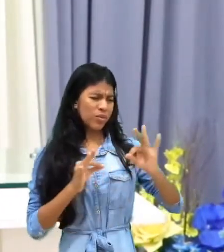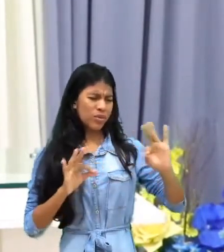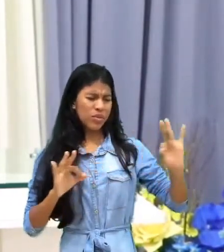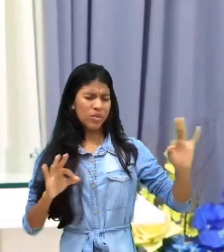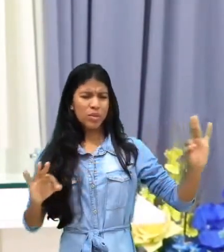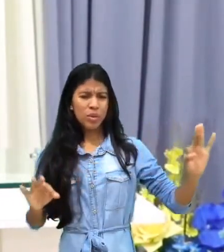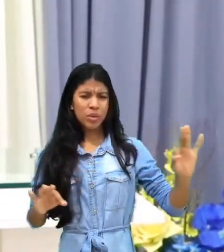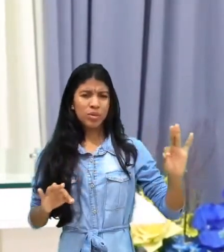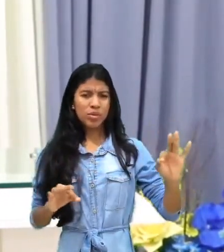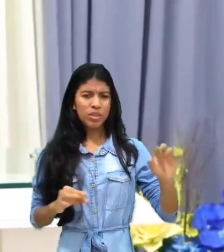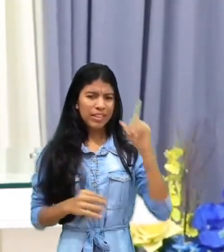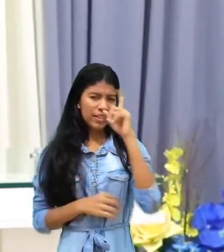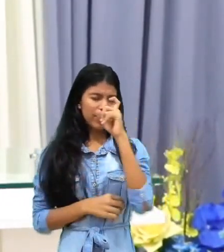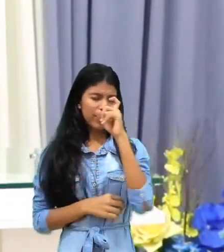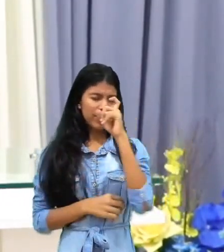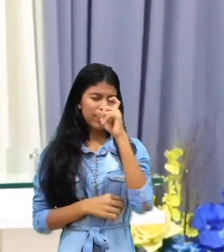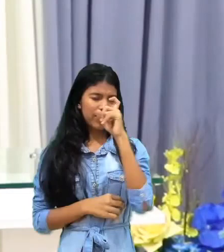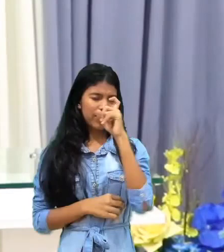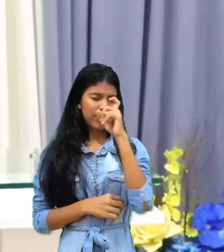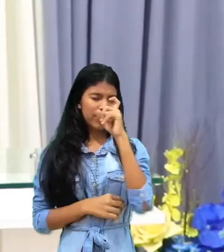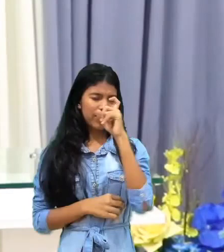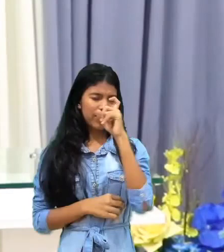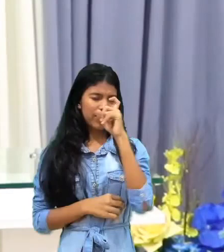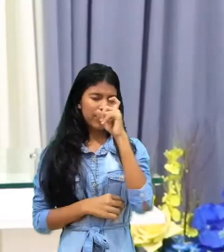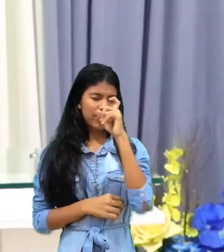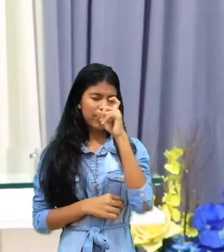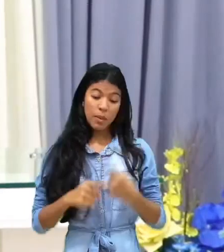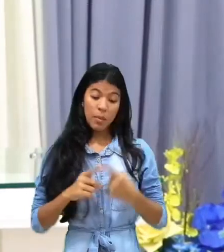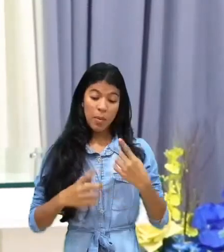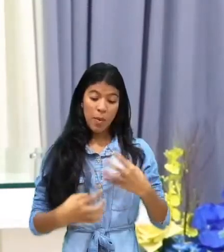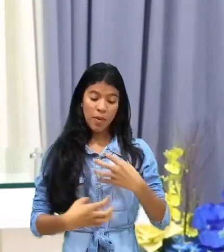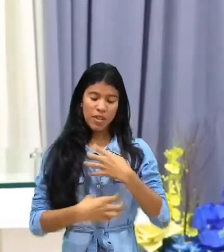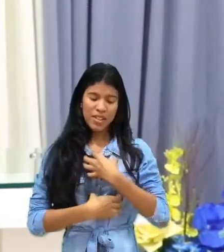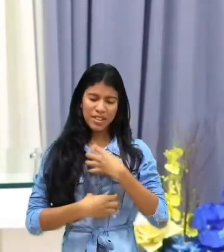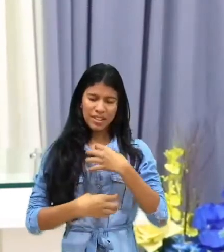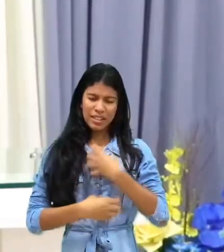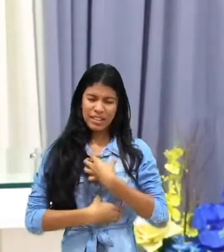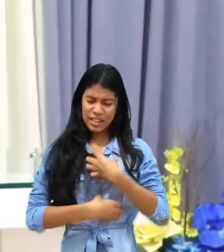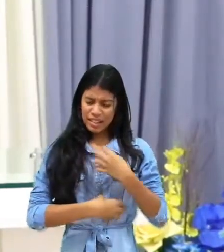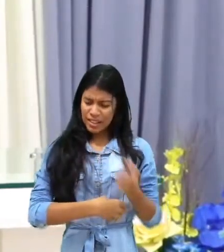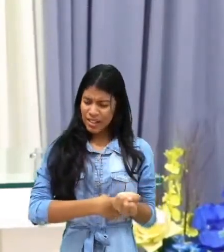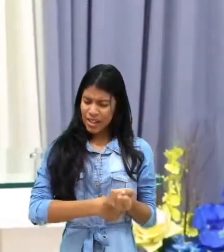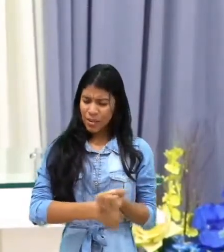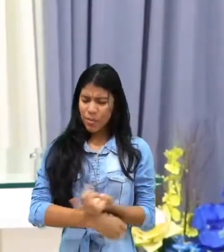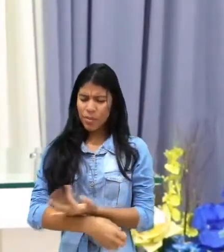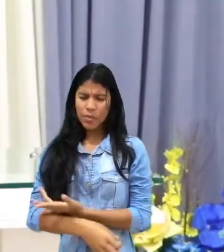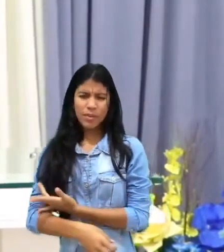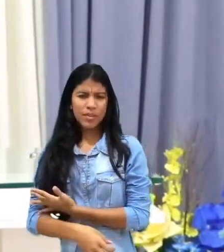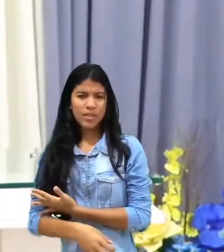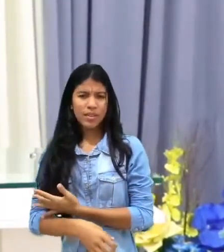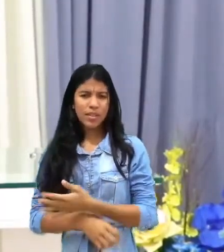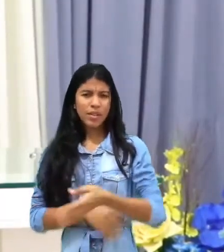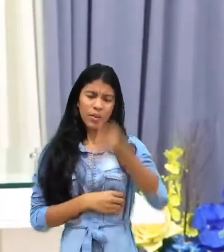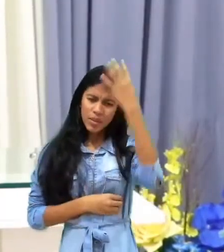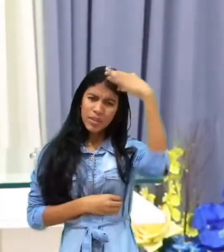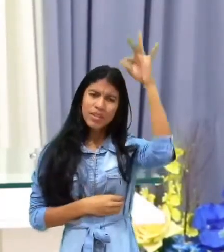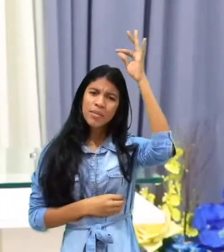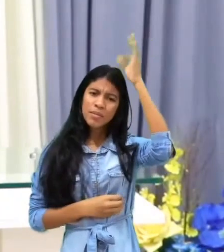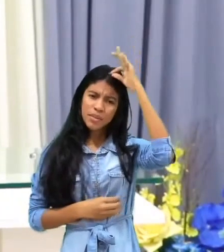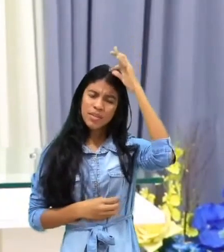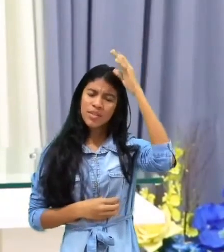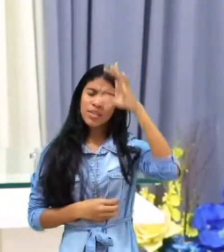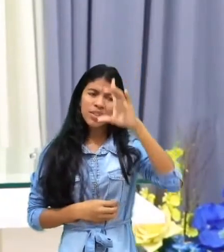bem difícil, porque sentem algo extraordinário. Ali é o Espírito de Deus que